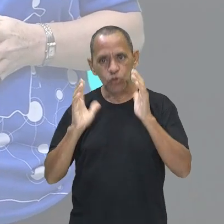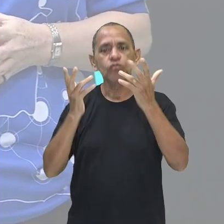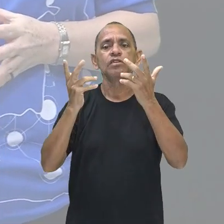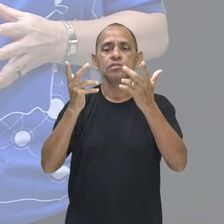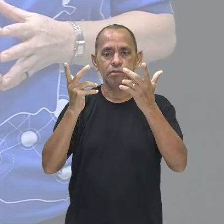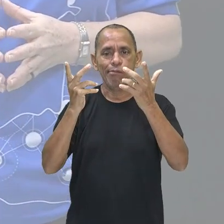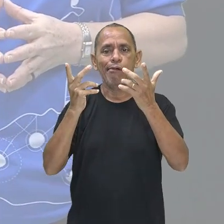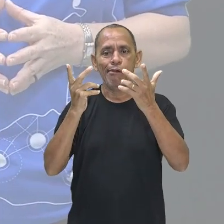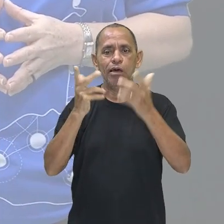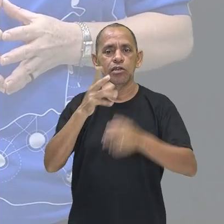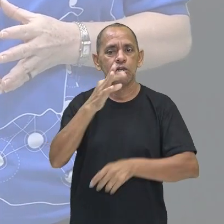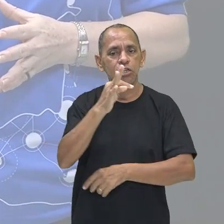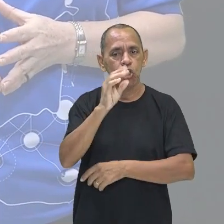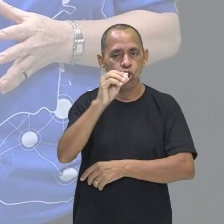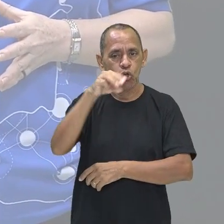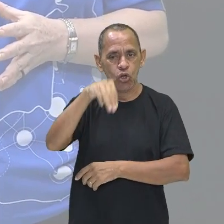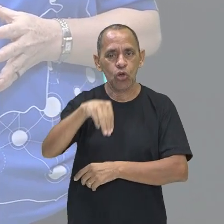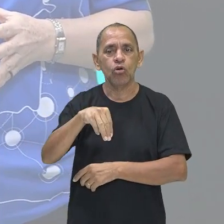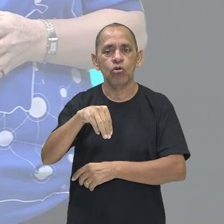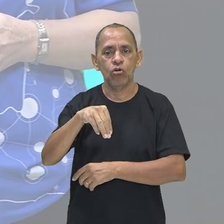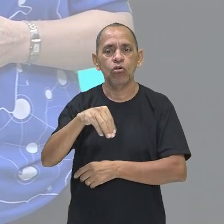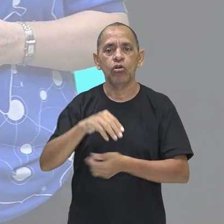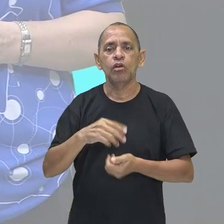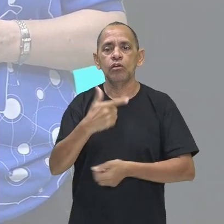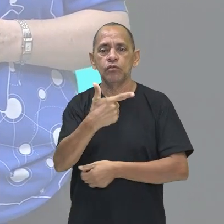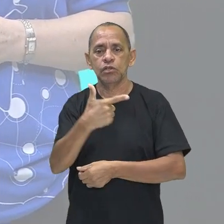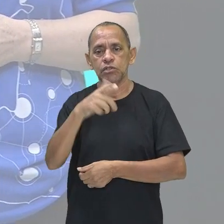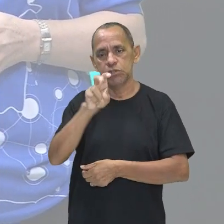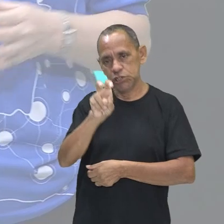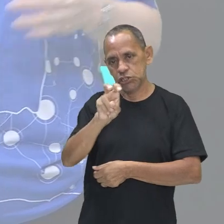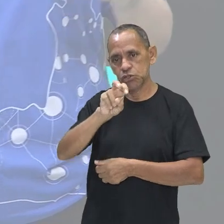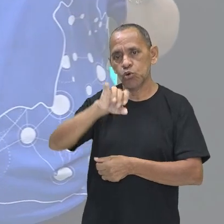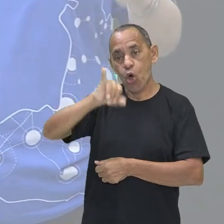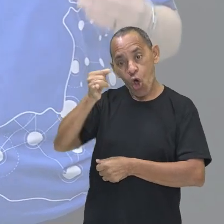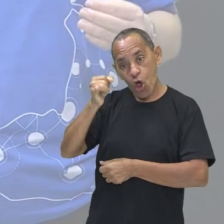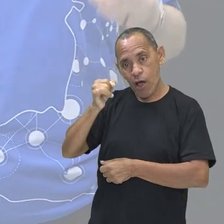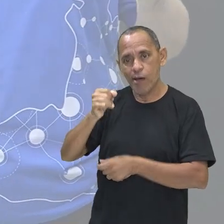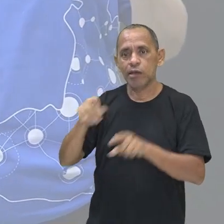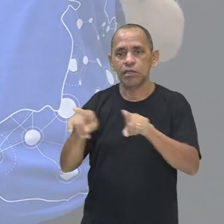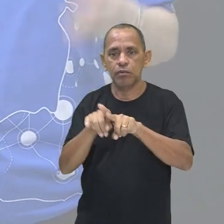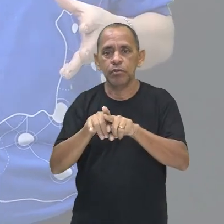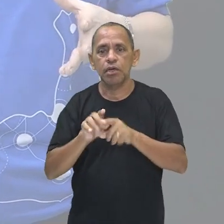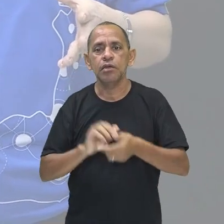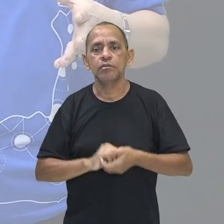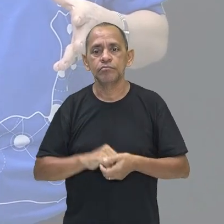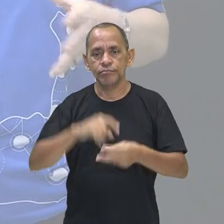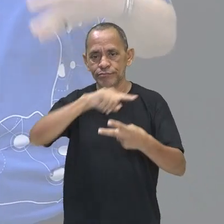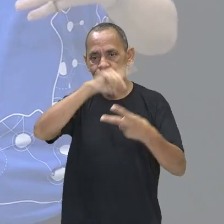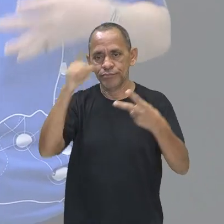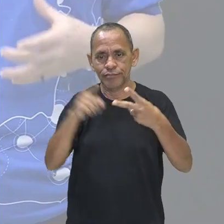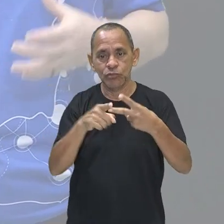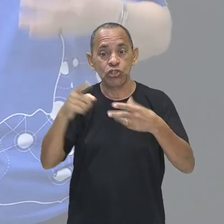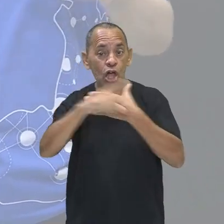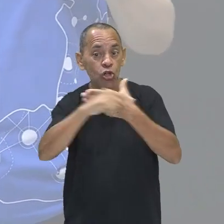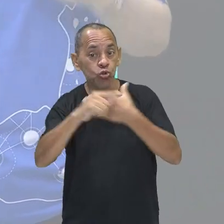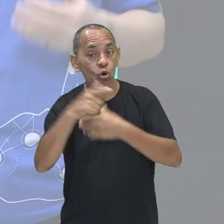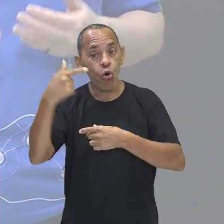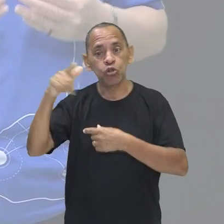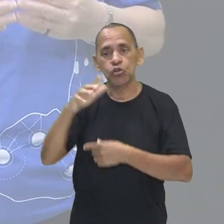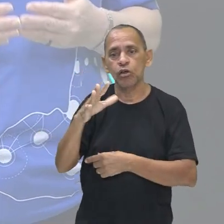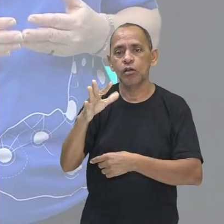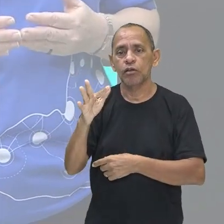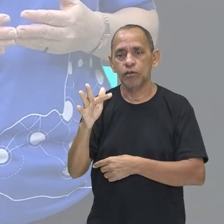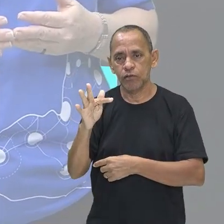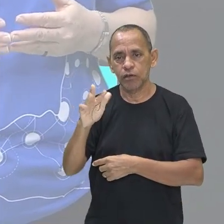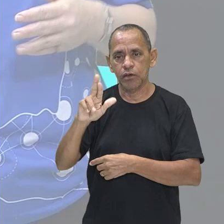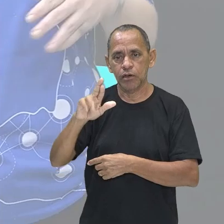foi gravada por diversos nomes da música internacional, como Frank Sinatra. Frank Sinatra, gente, gravou Garota